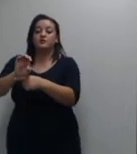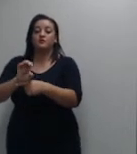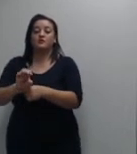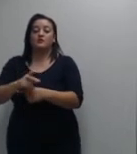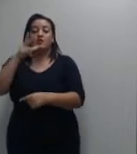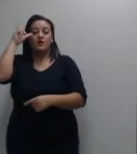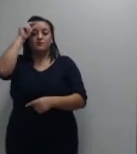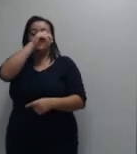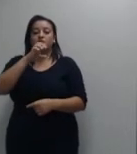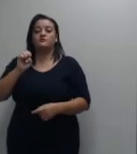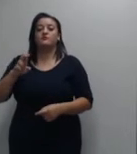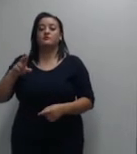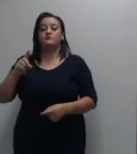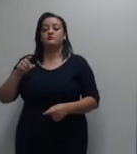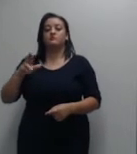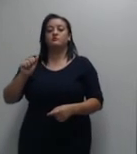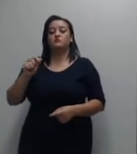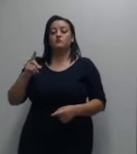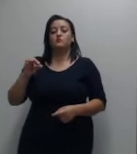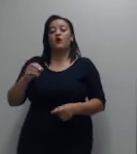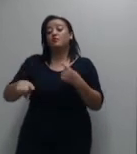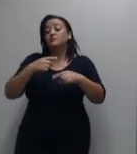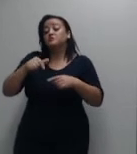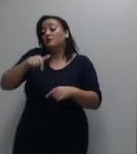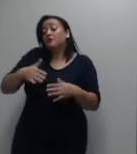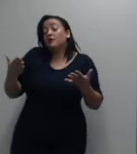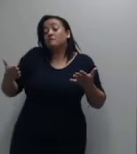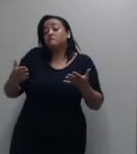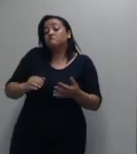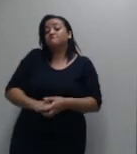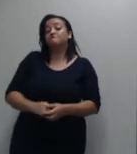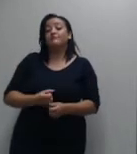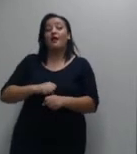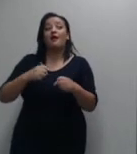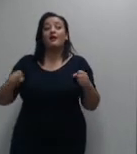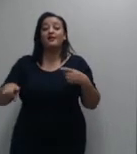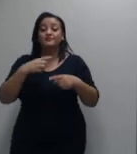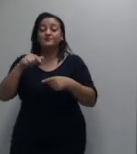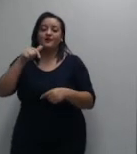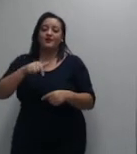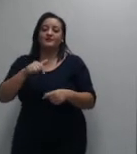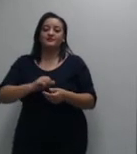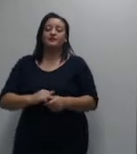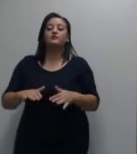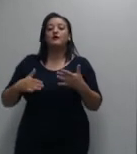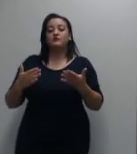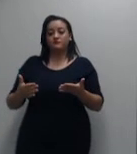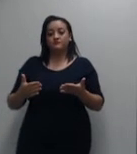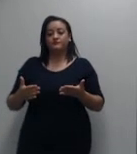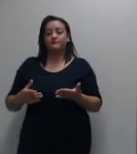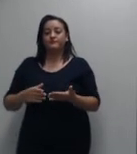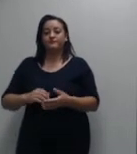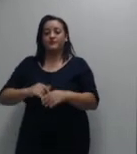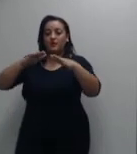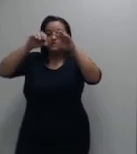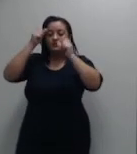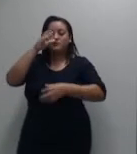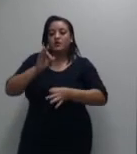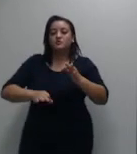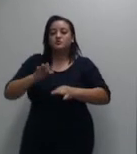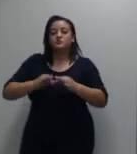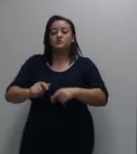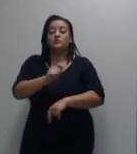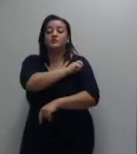Eduardo Paes a grande discussão está aí então o Tribunal de Justiça